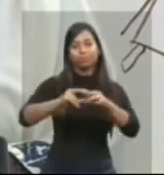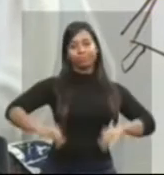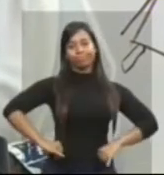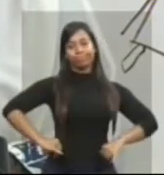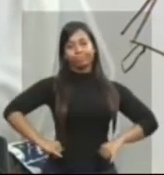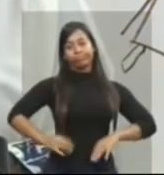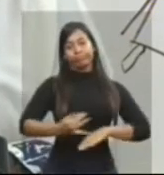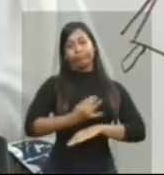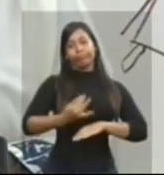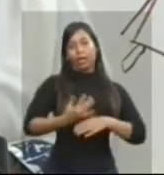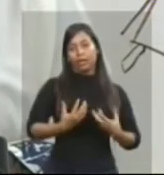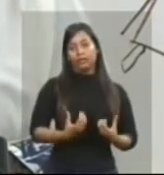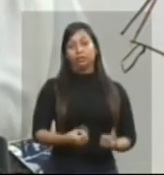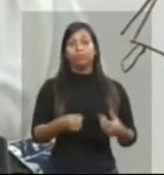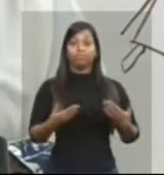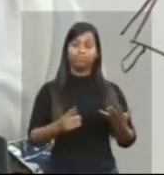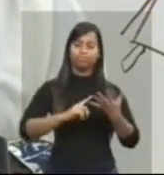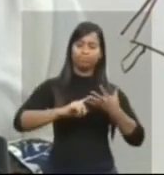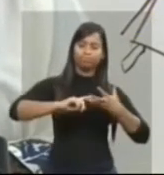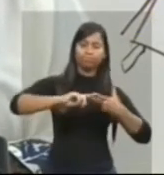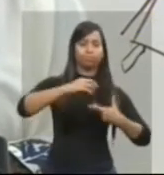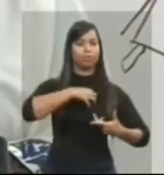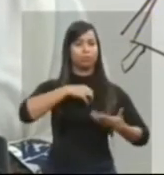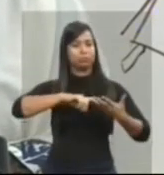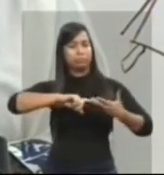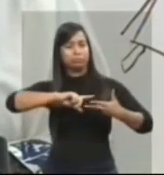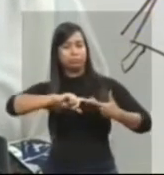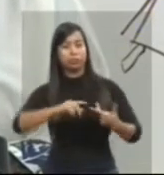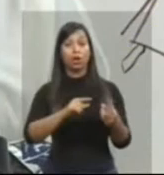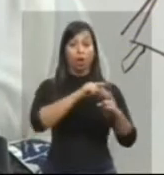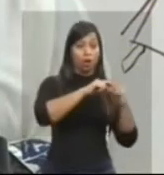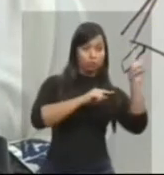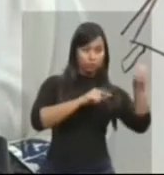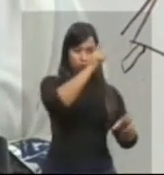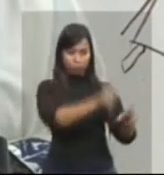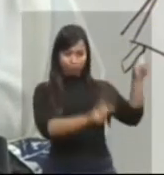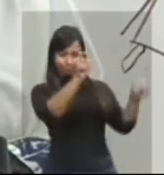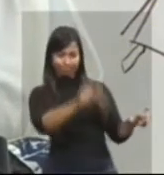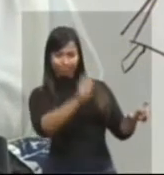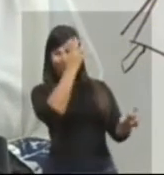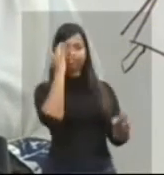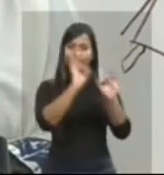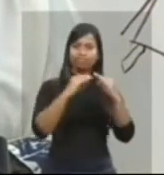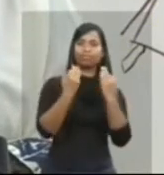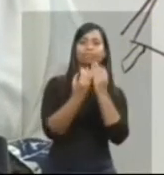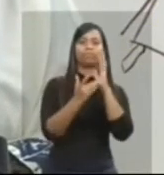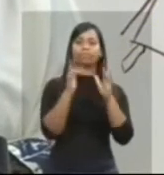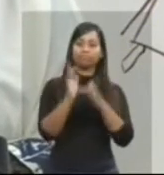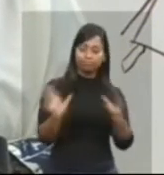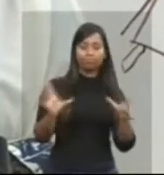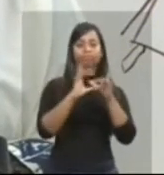sangue. Por diferentes meios, os dois congregaram a única família de